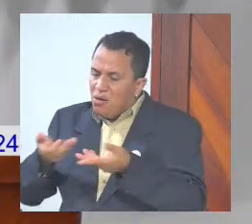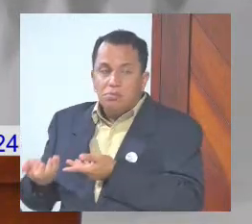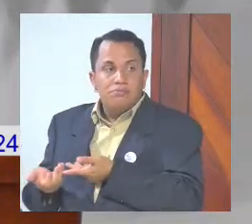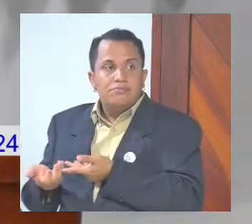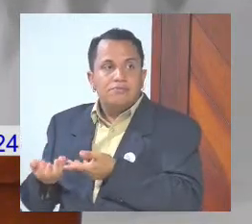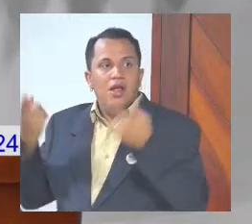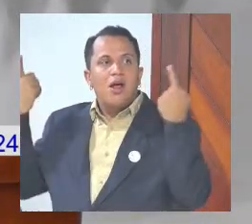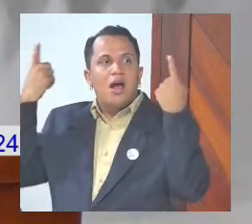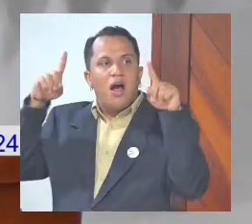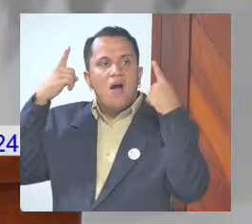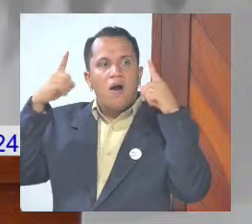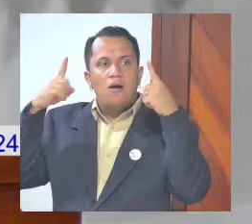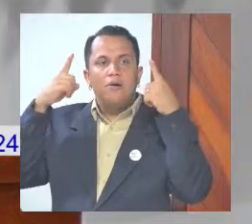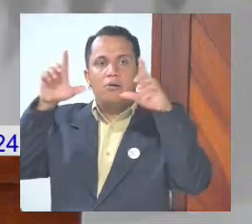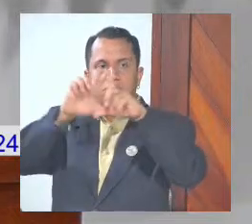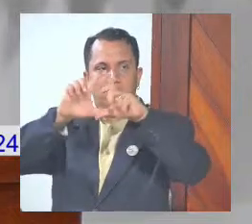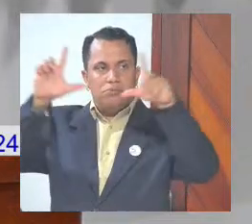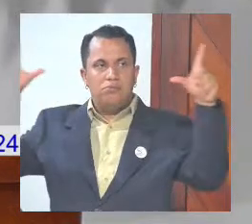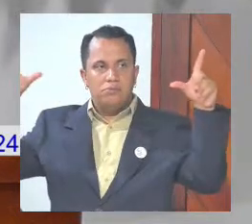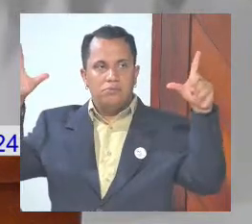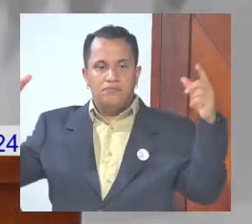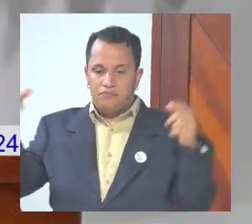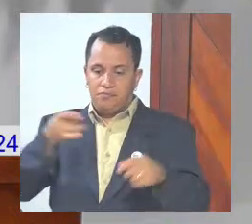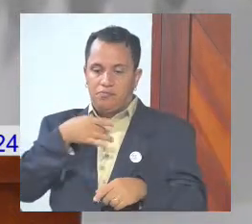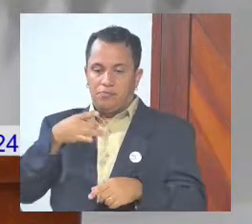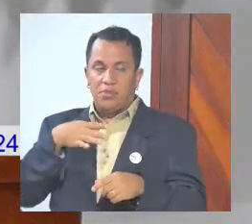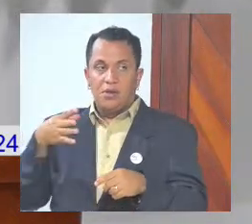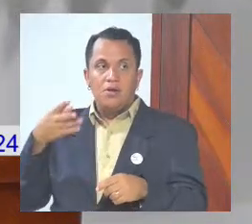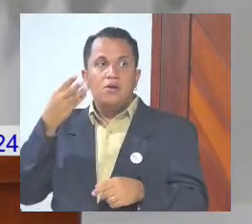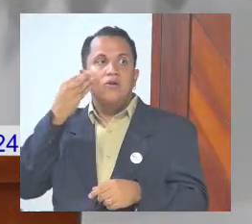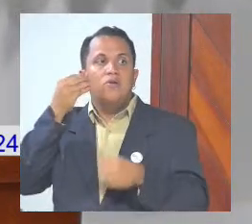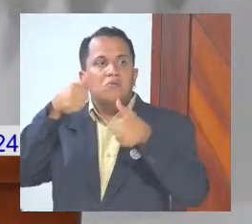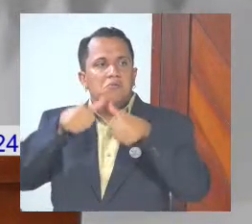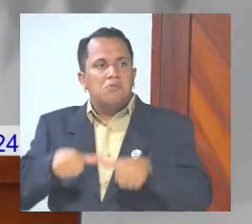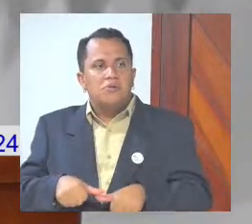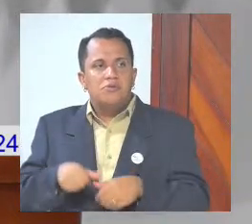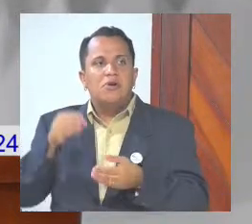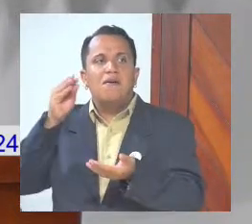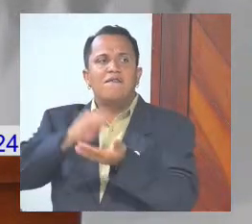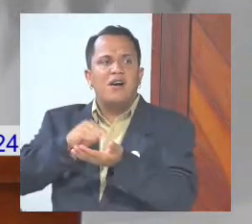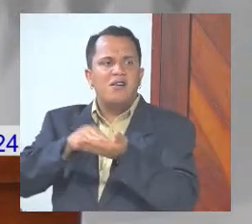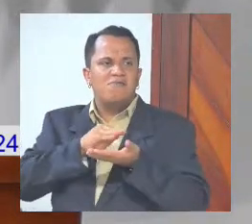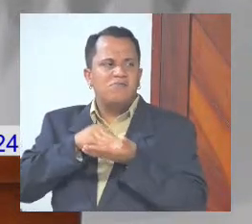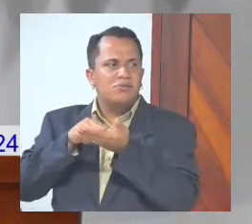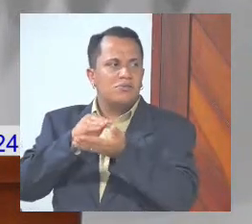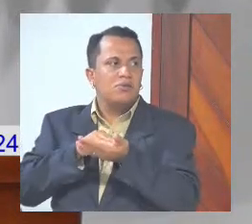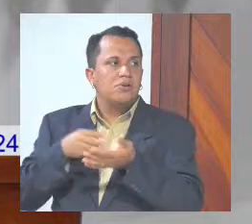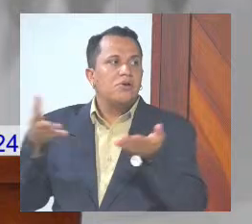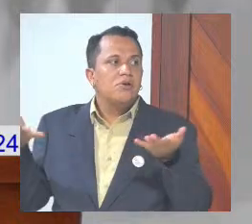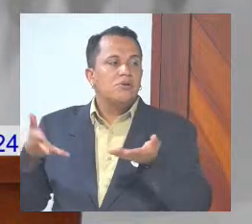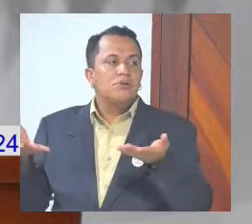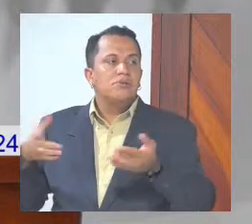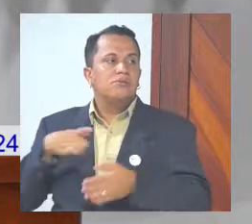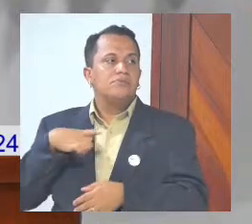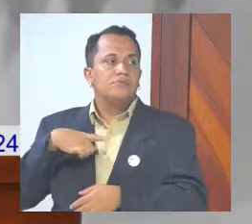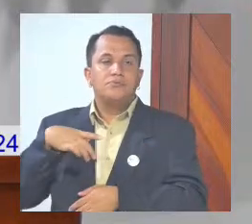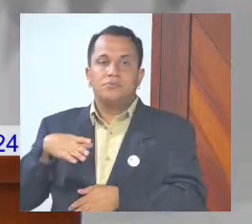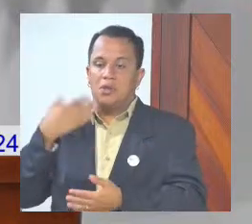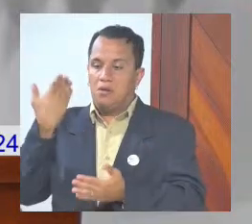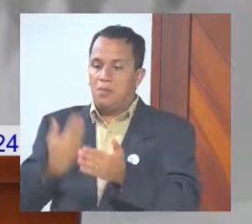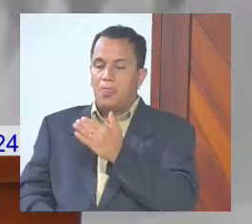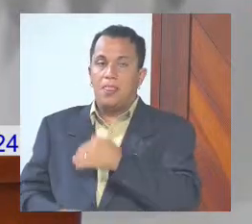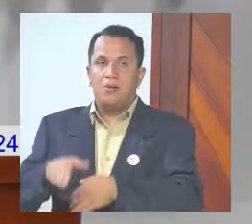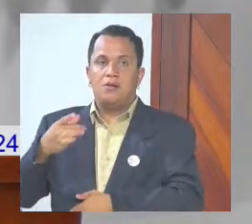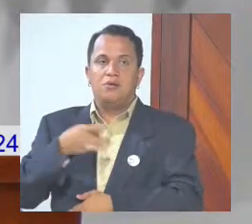para uma manifestação popular, muitos têm medo de parecer, né? Não vêm. E agora parece que perderam